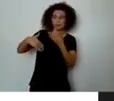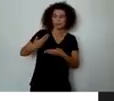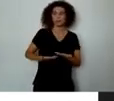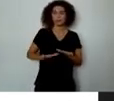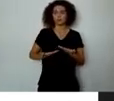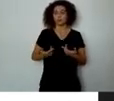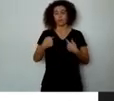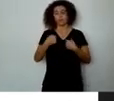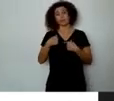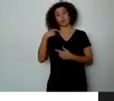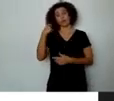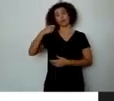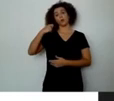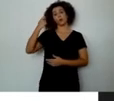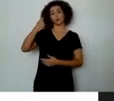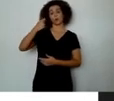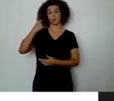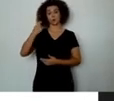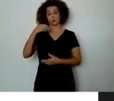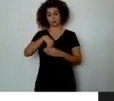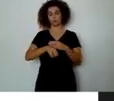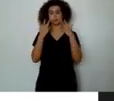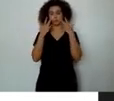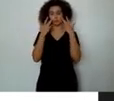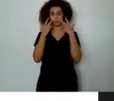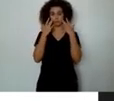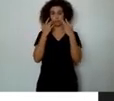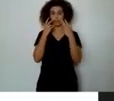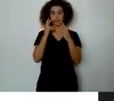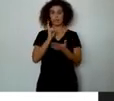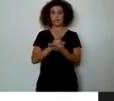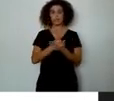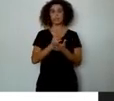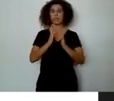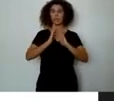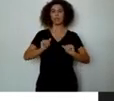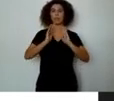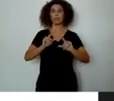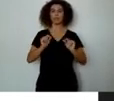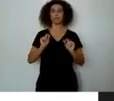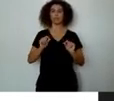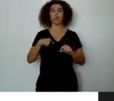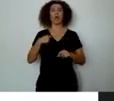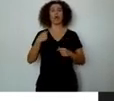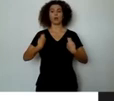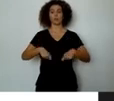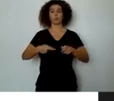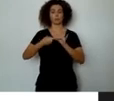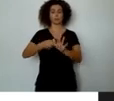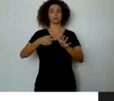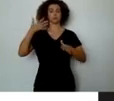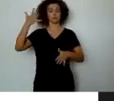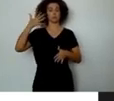no grupo de teatro, tem uma coisa social que é nos cobrada muito, que é falar do povo negro. Nós temos